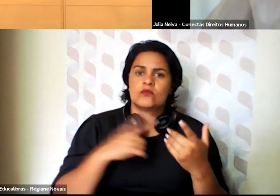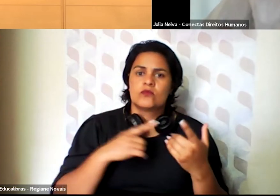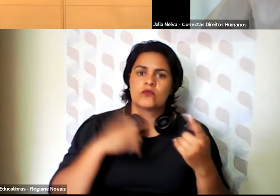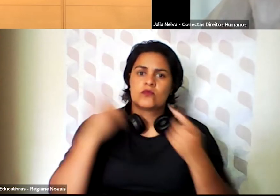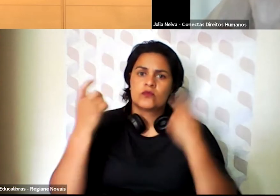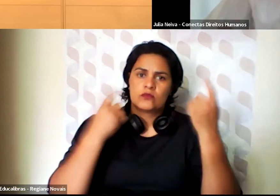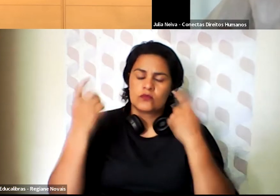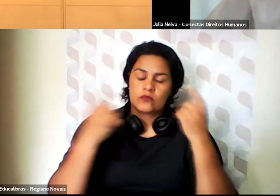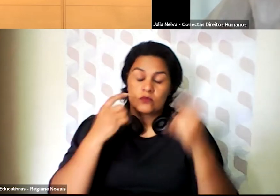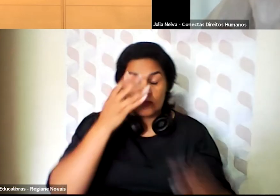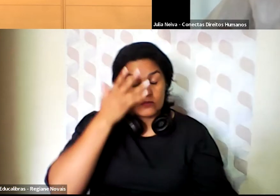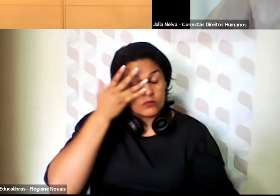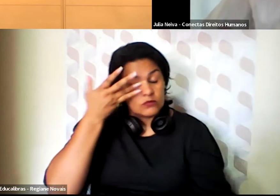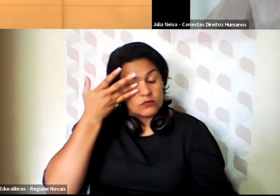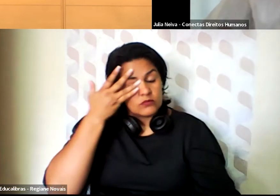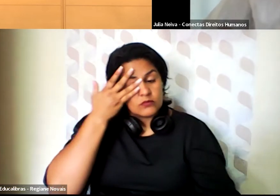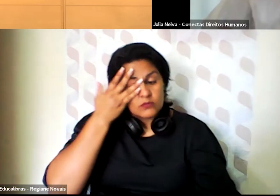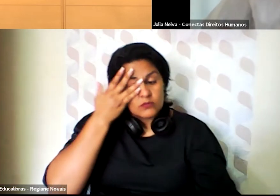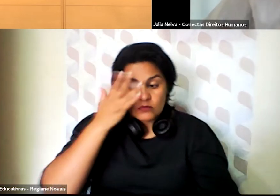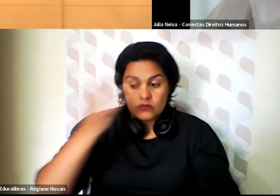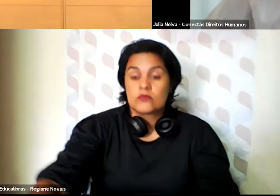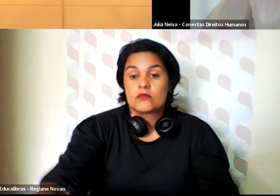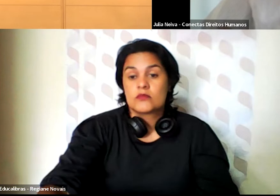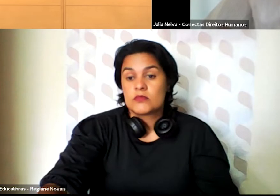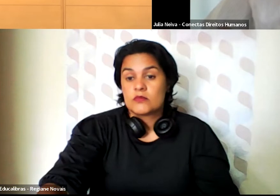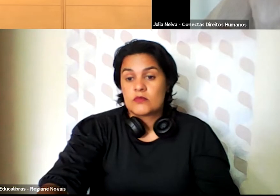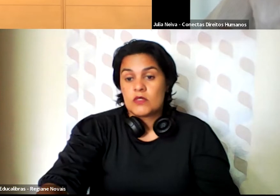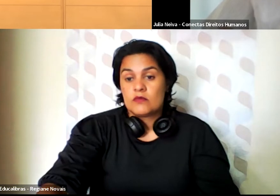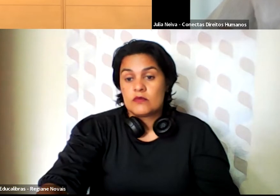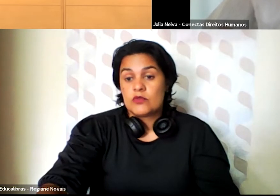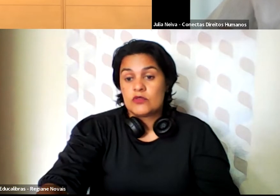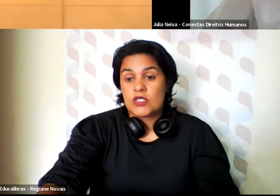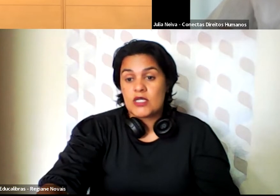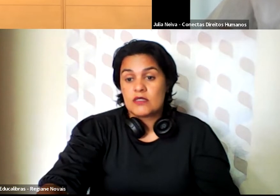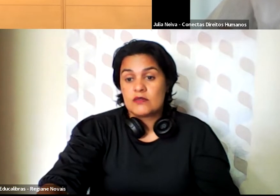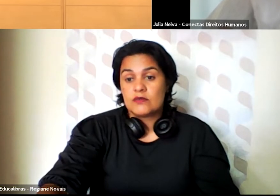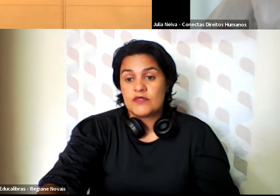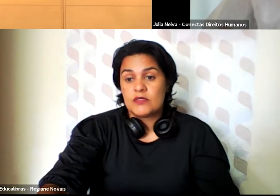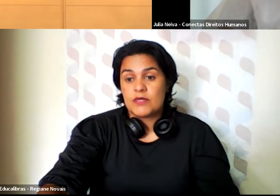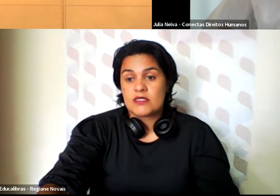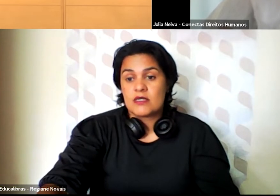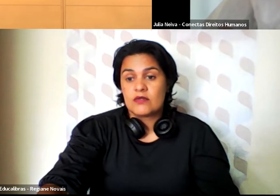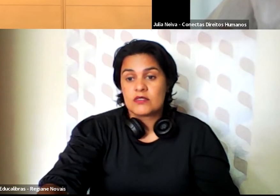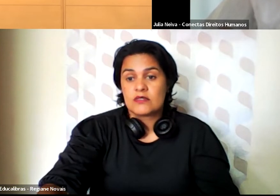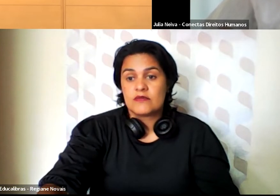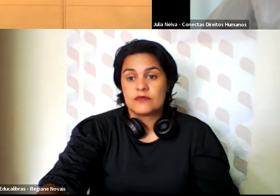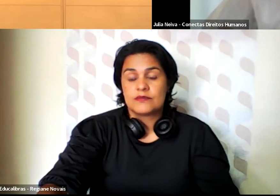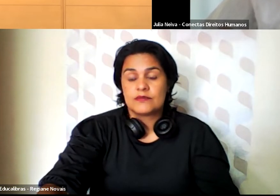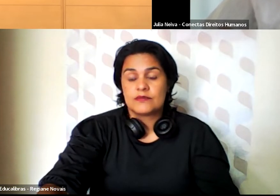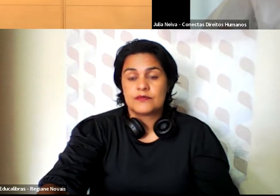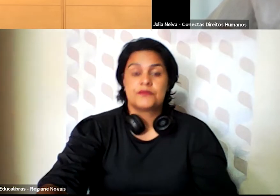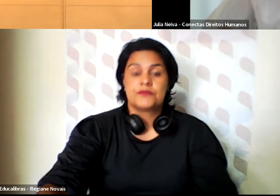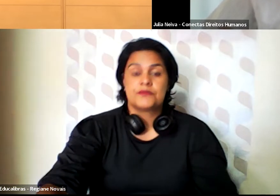caso da China, por exemplo, há muitas thinking empresas about, estatais que recebem in China, for example, apoio do governo. Então, há